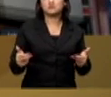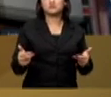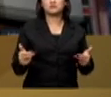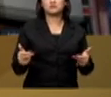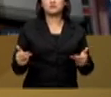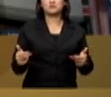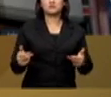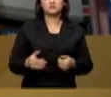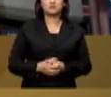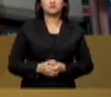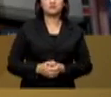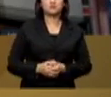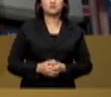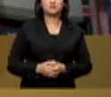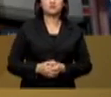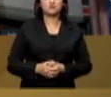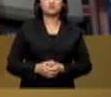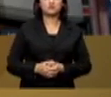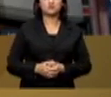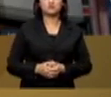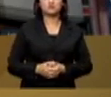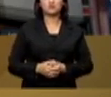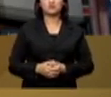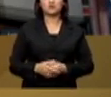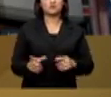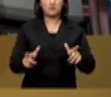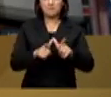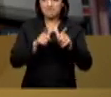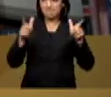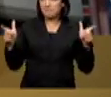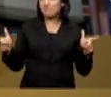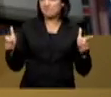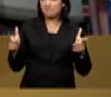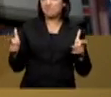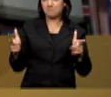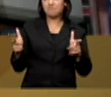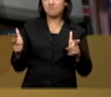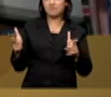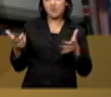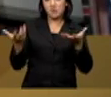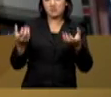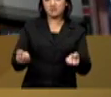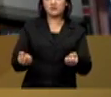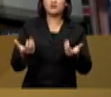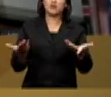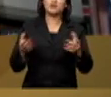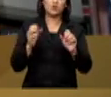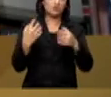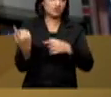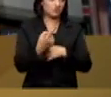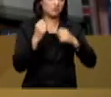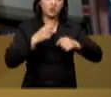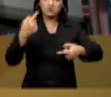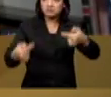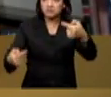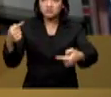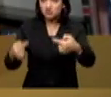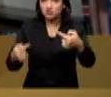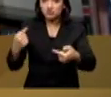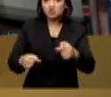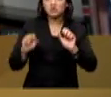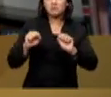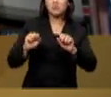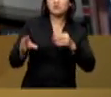ser julgada pela maioria, eu estou aberto à discussão da modulação, ou seja, não estou fechado no que